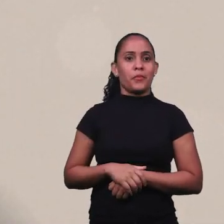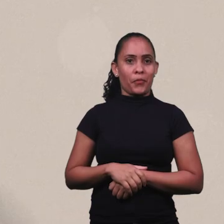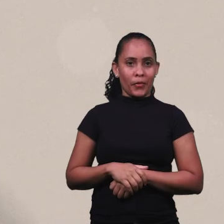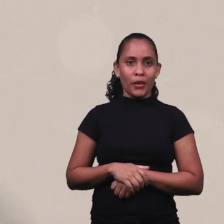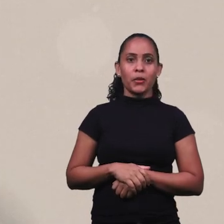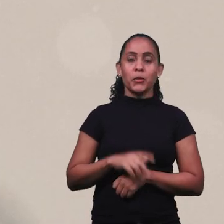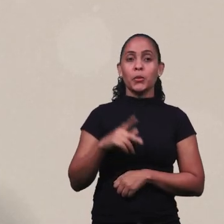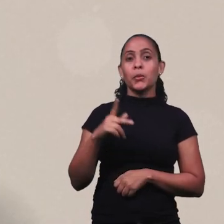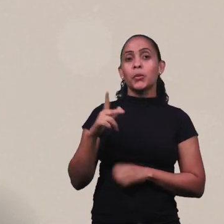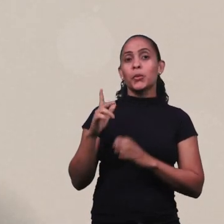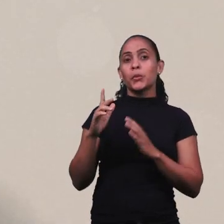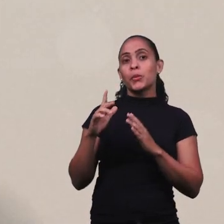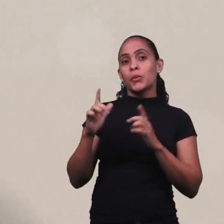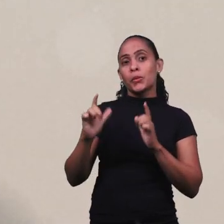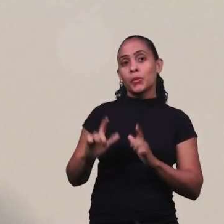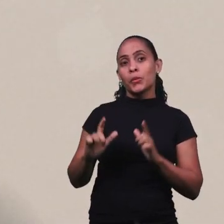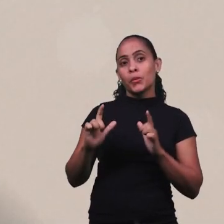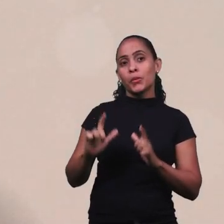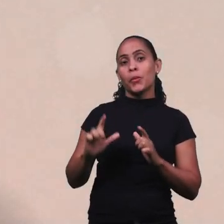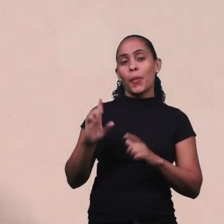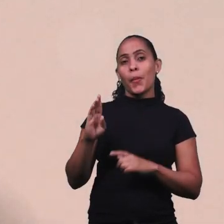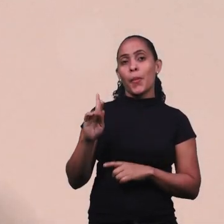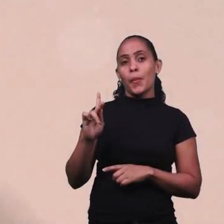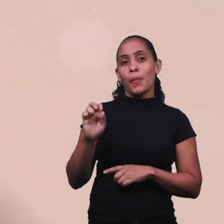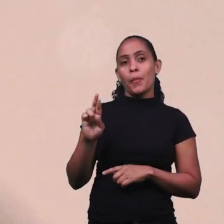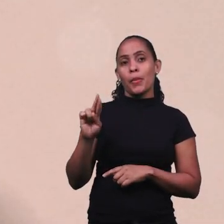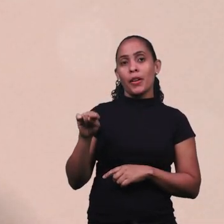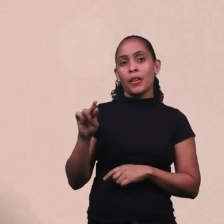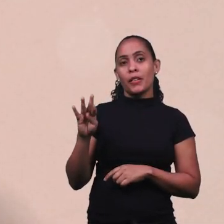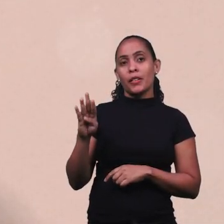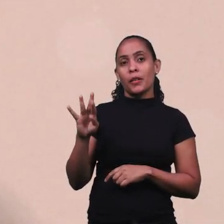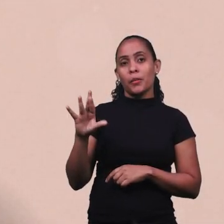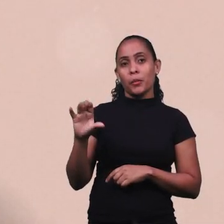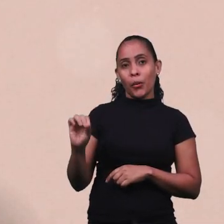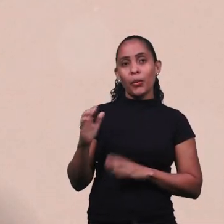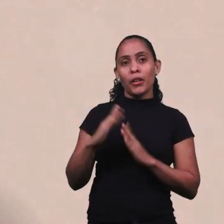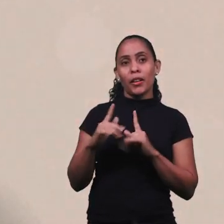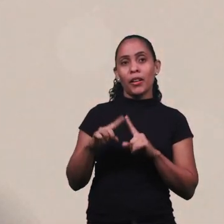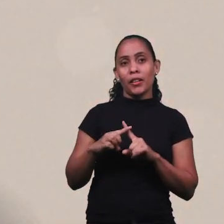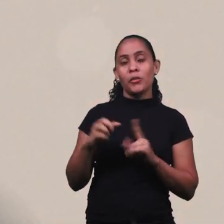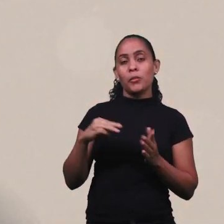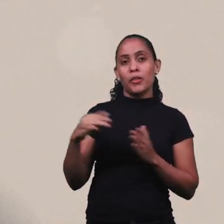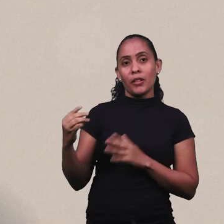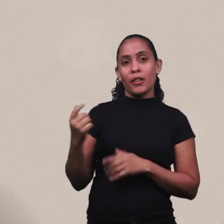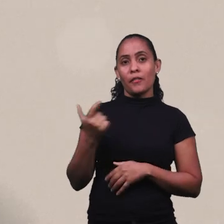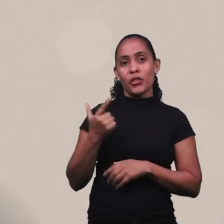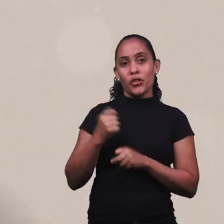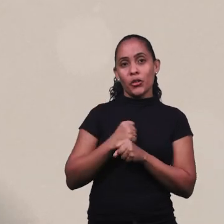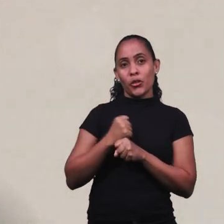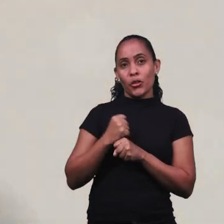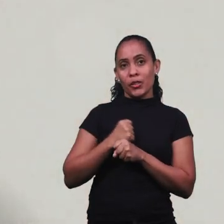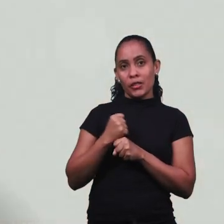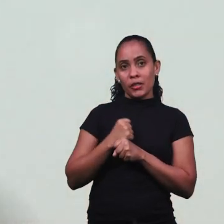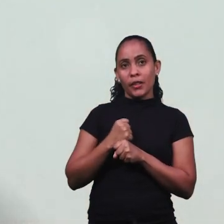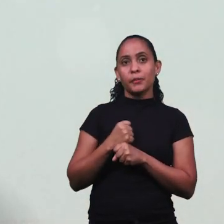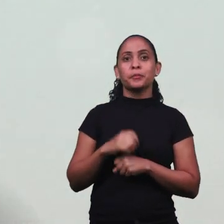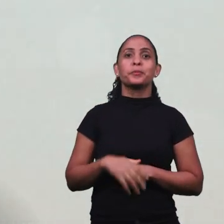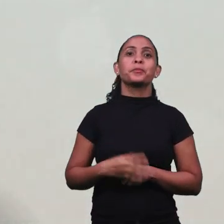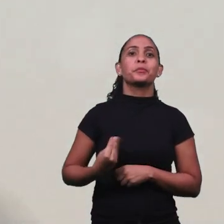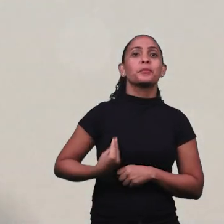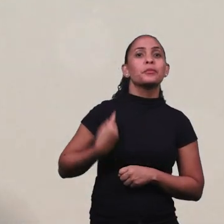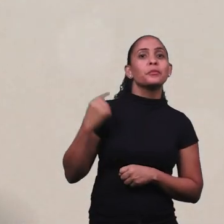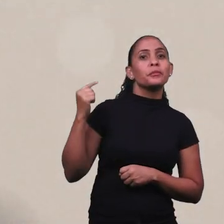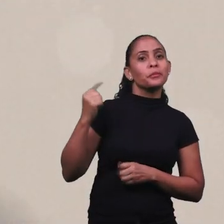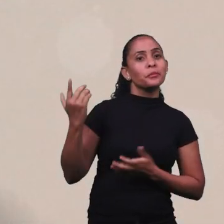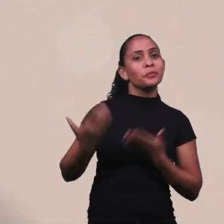Pernambuco. Sou obreiro da Igreja Cristã Maranata há 22 anos. Vivo aqui